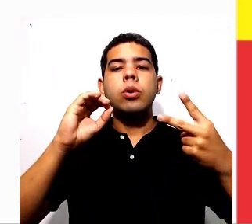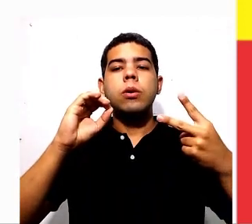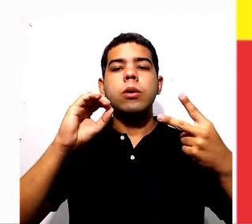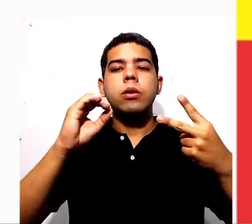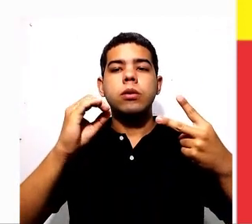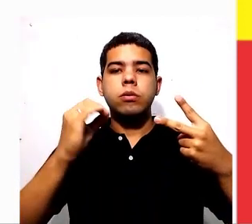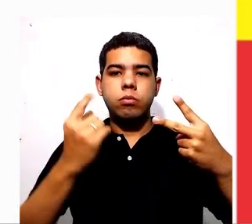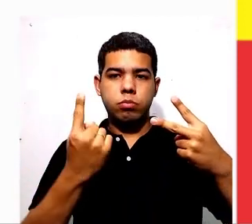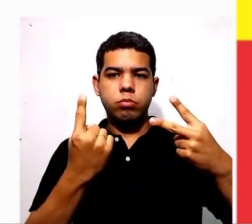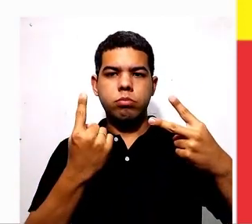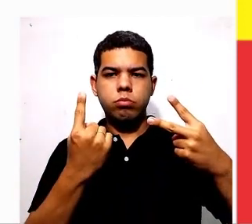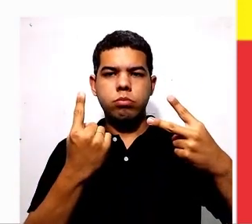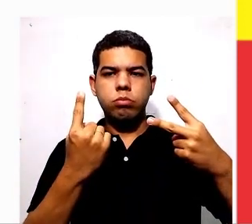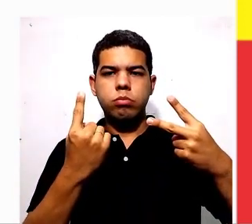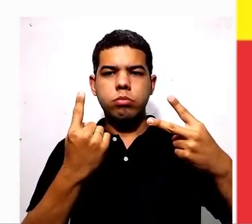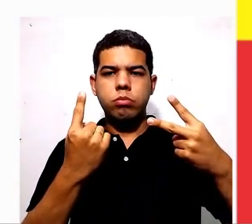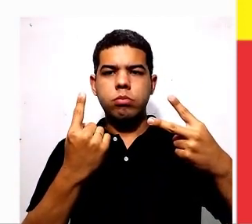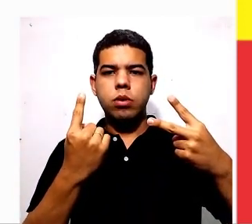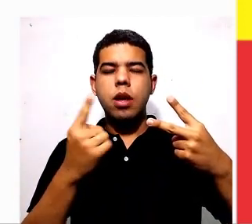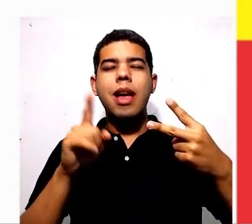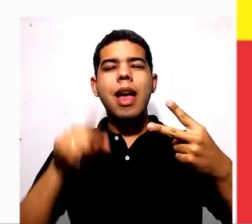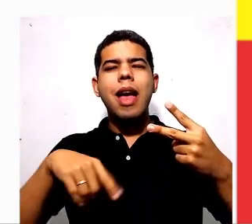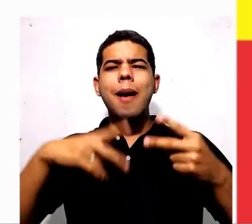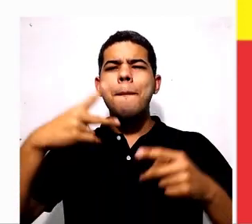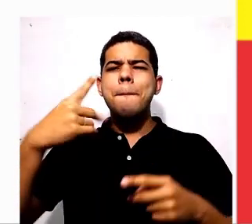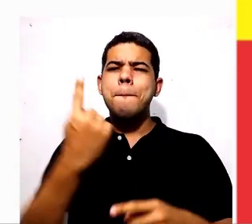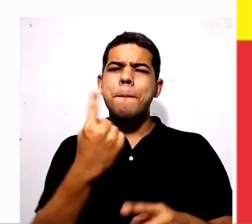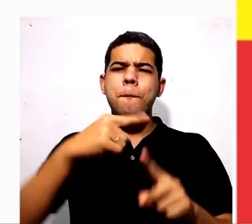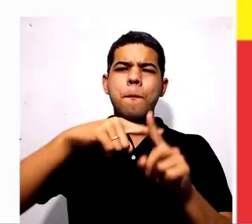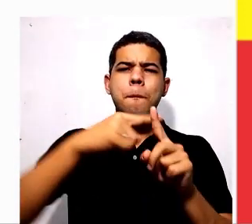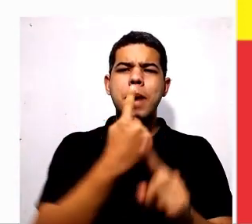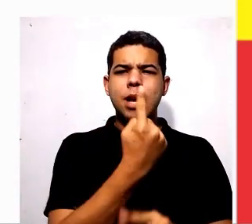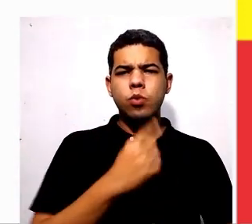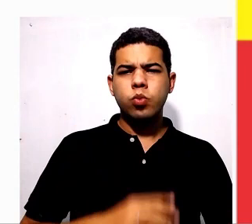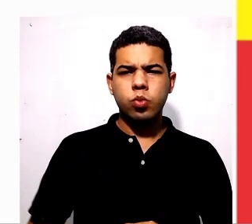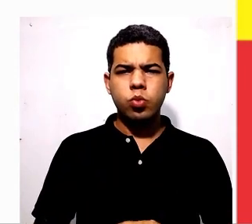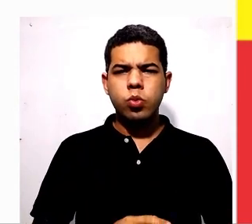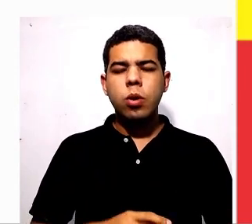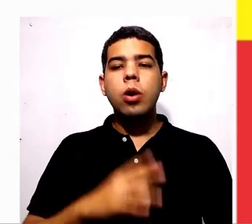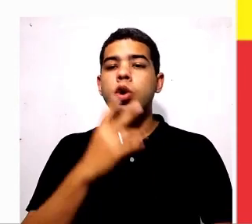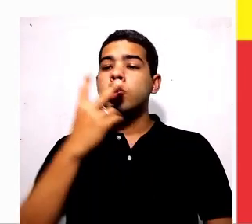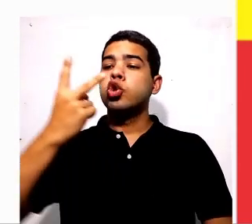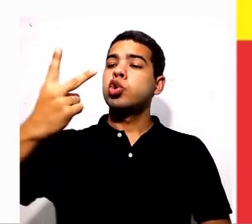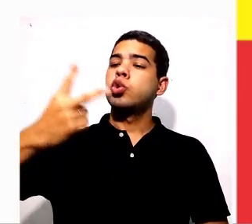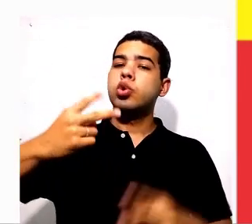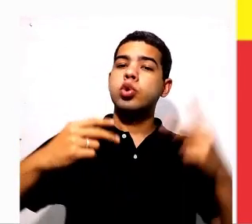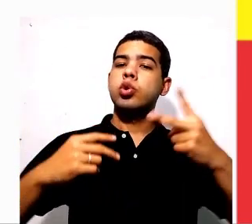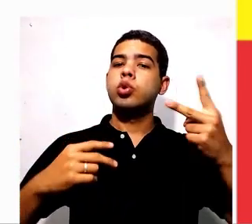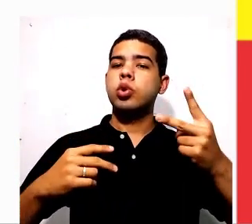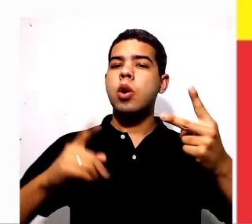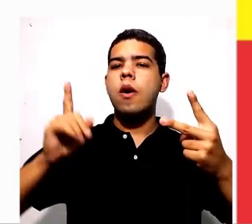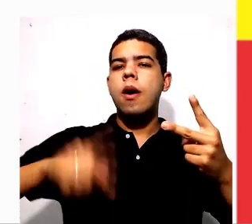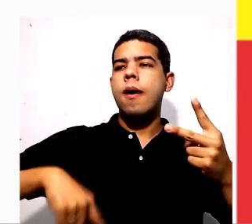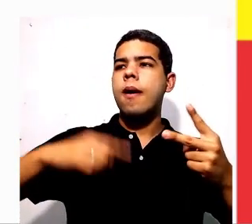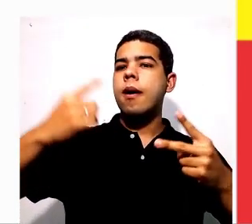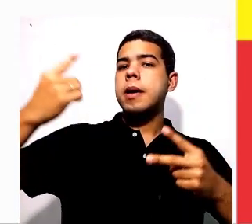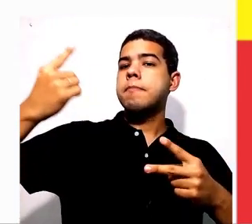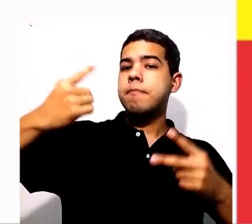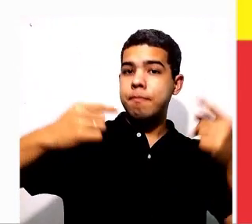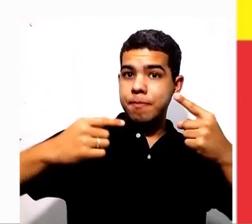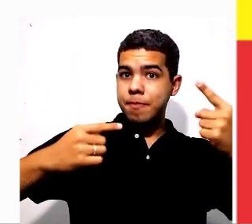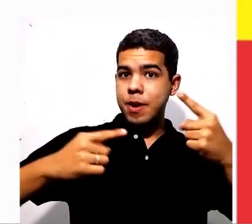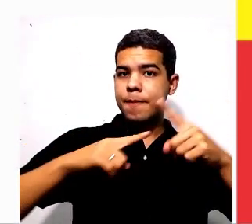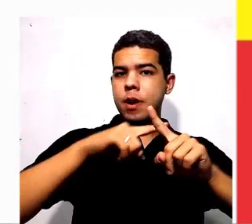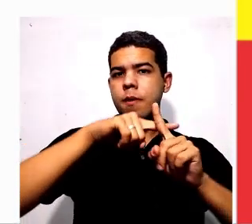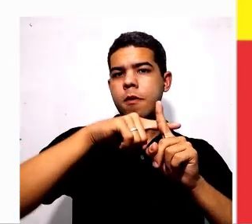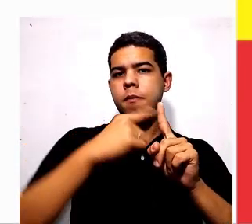segundo representa o quê? P1 mais 1. Então, para achar o segundo, a gente pega o primeiro e soma 1.